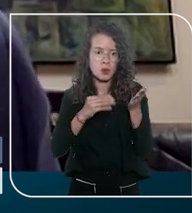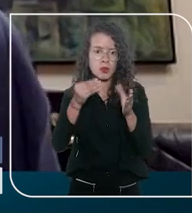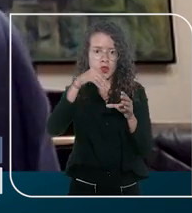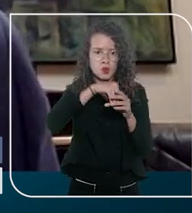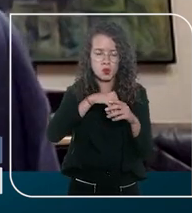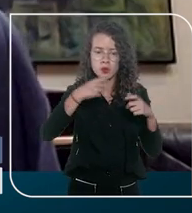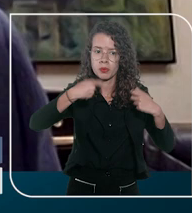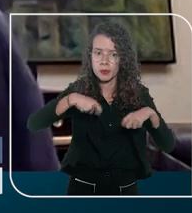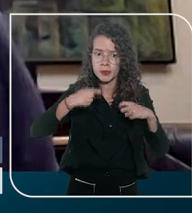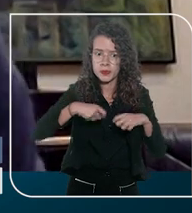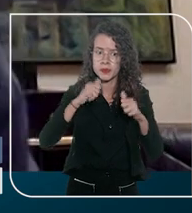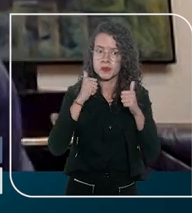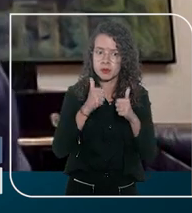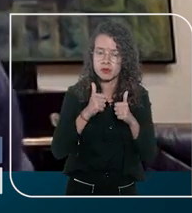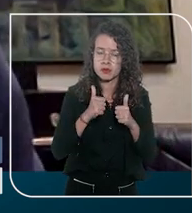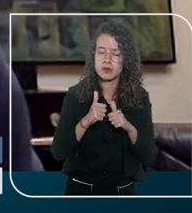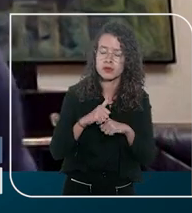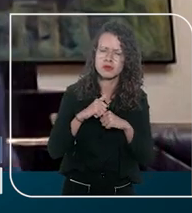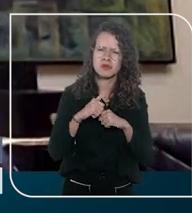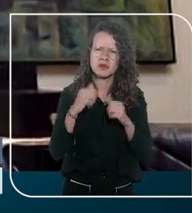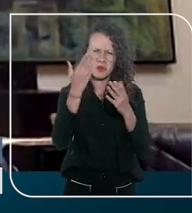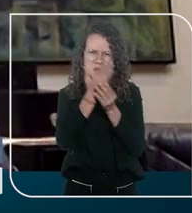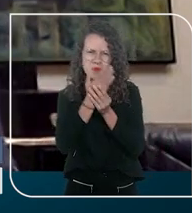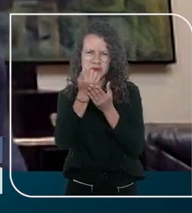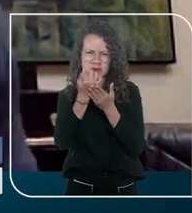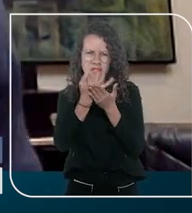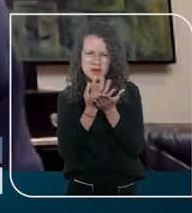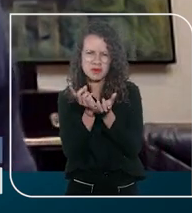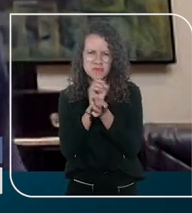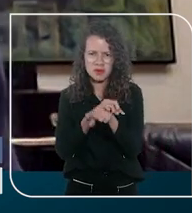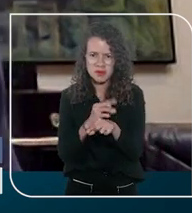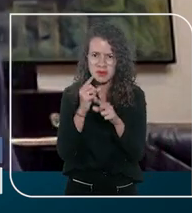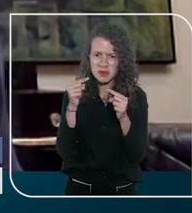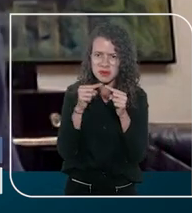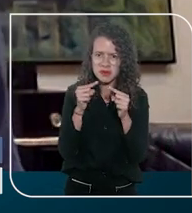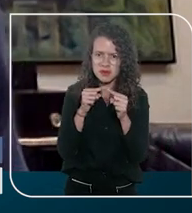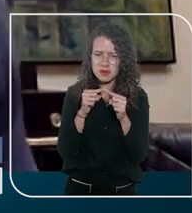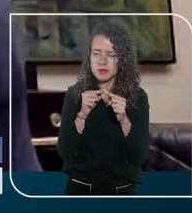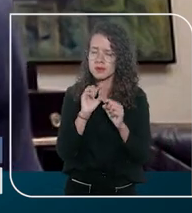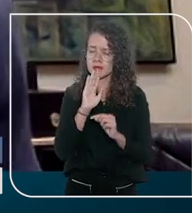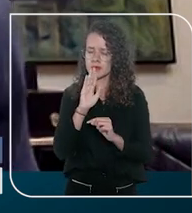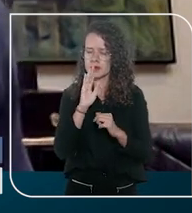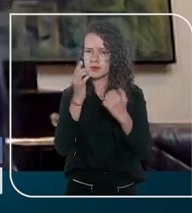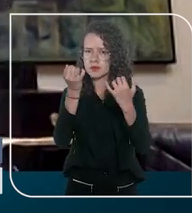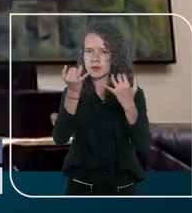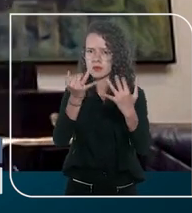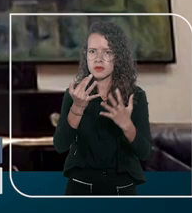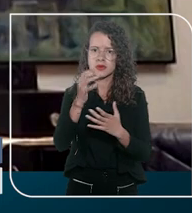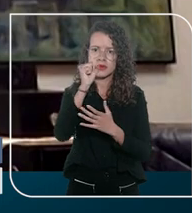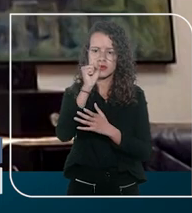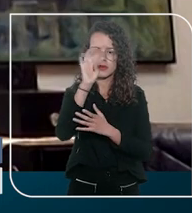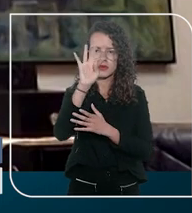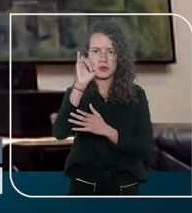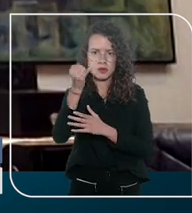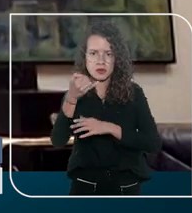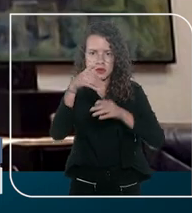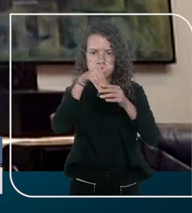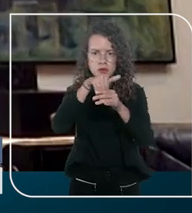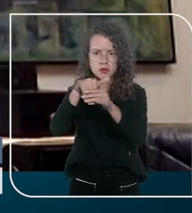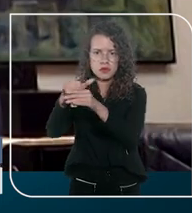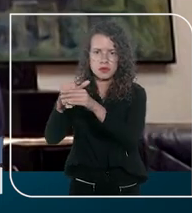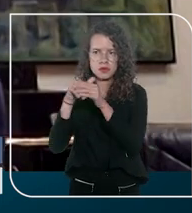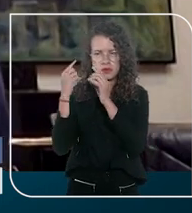divergência? Olha só, quando o STJ, nos seus acórdãos mais recentes, deixa de